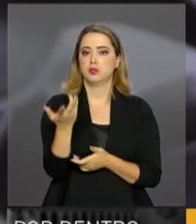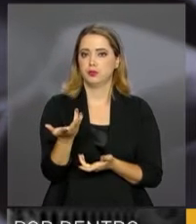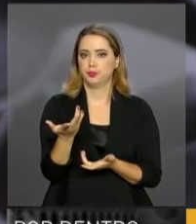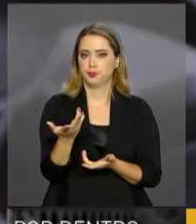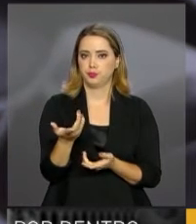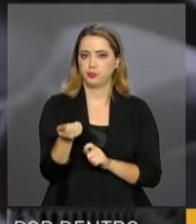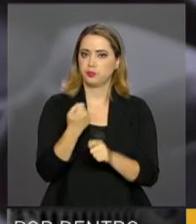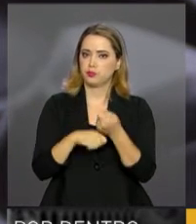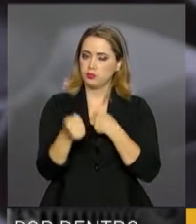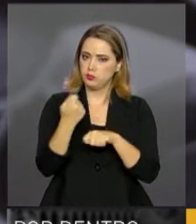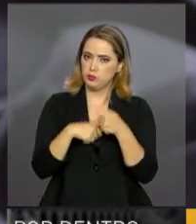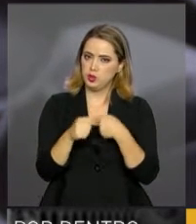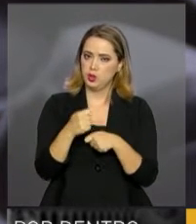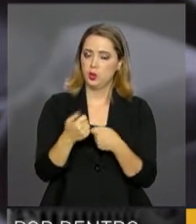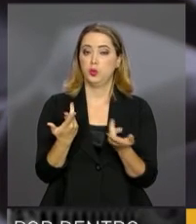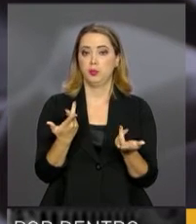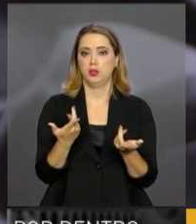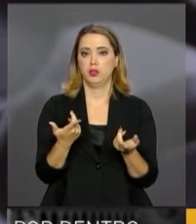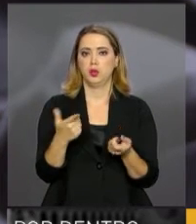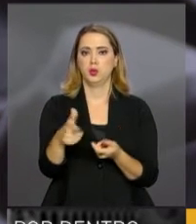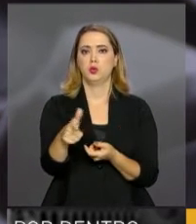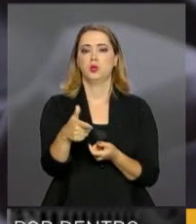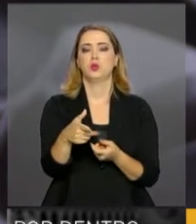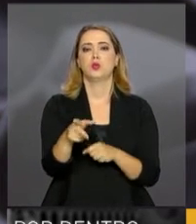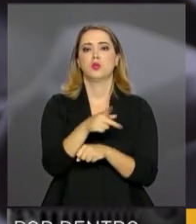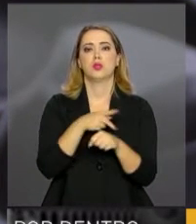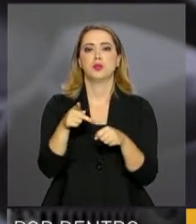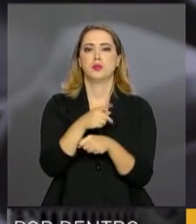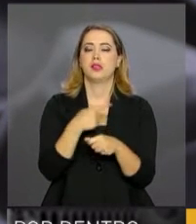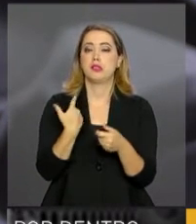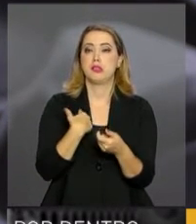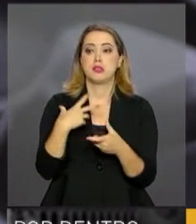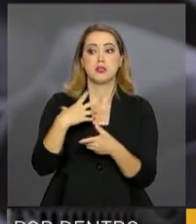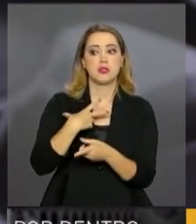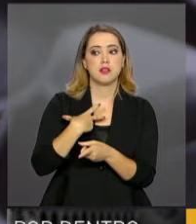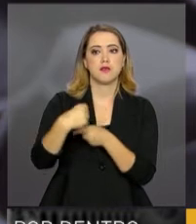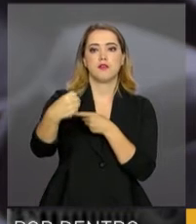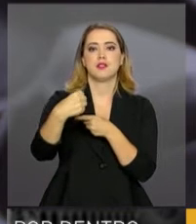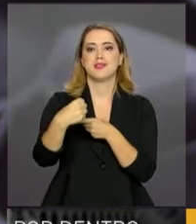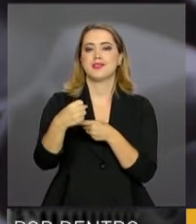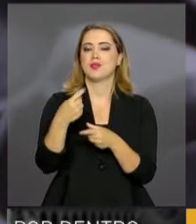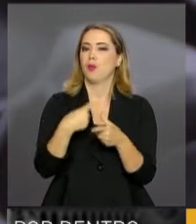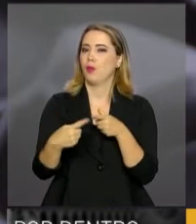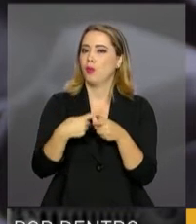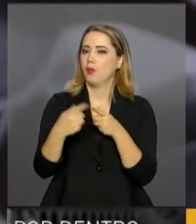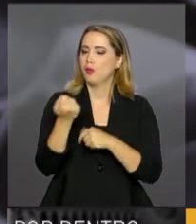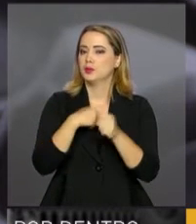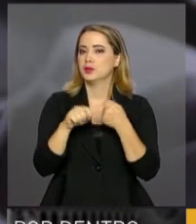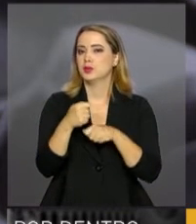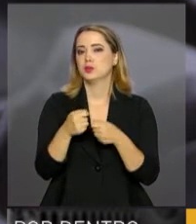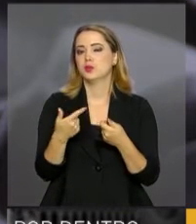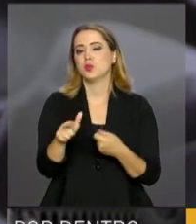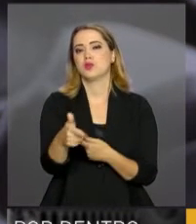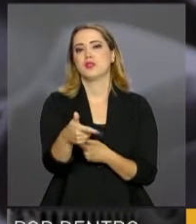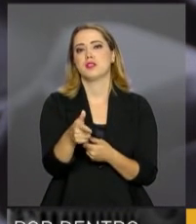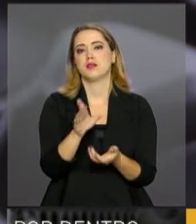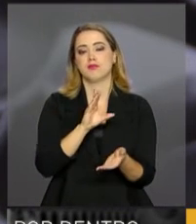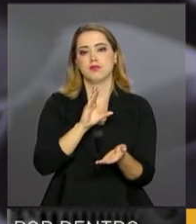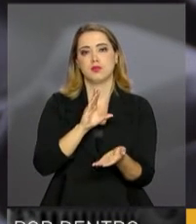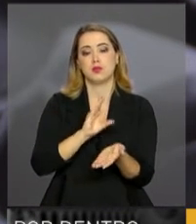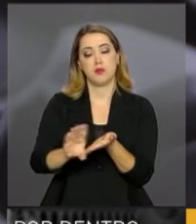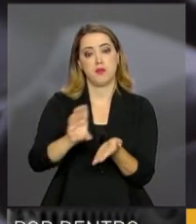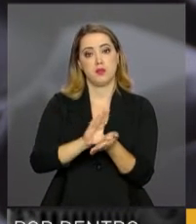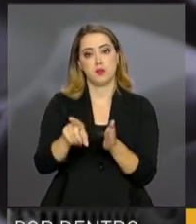não existe país que saiu de graves crises econômicas sem ter um investimento grande em pesquisa e